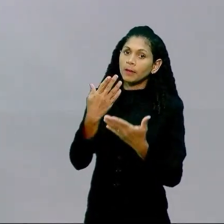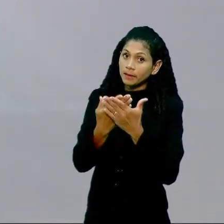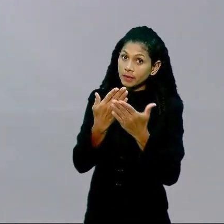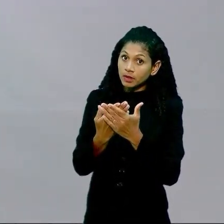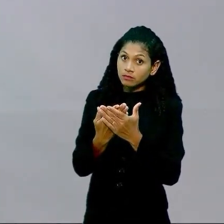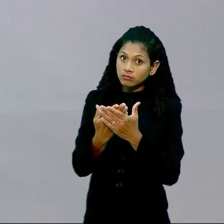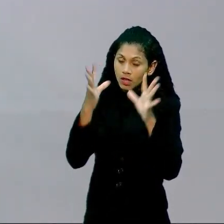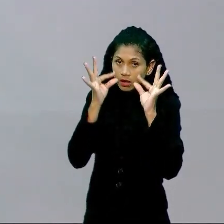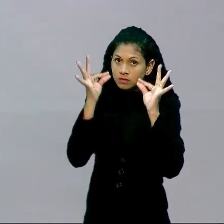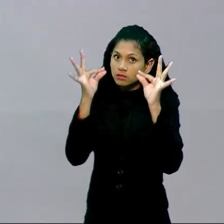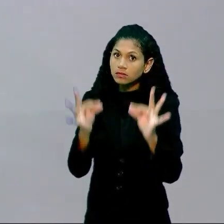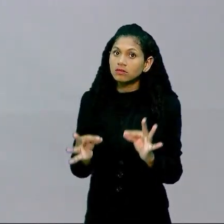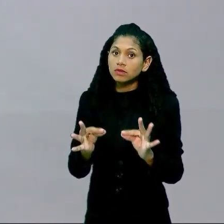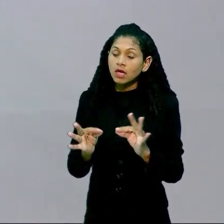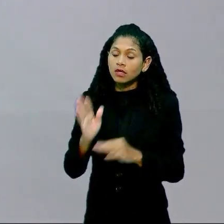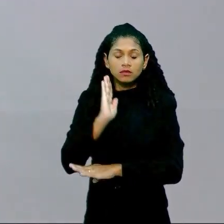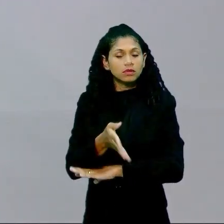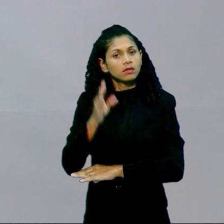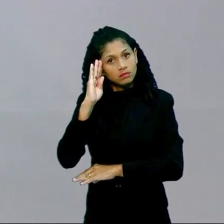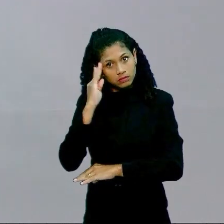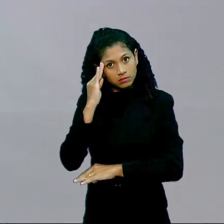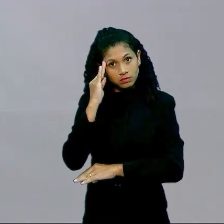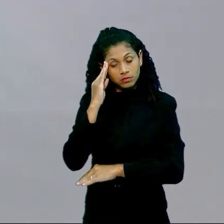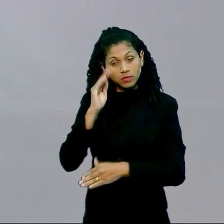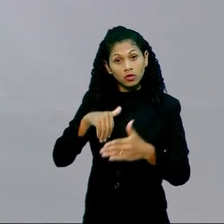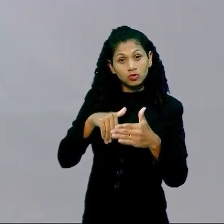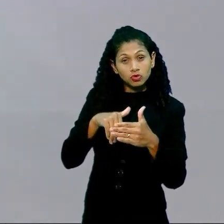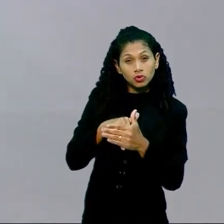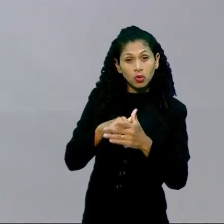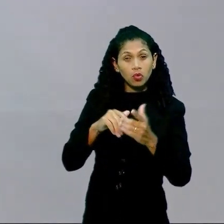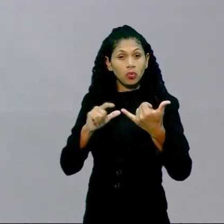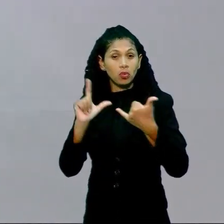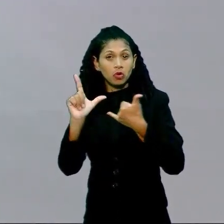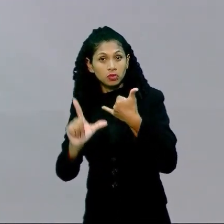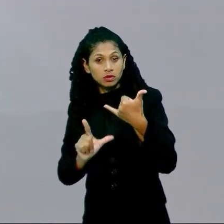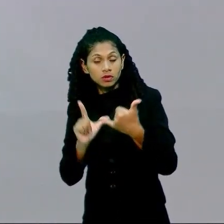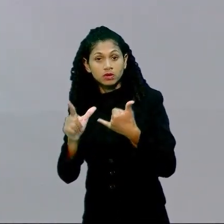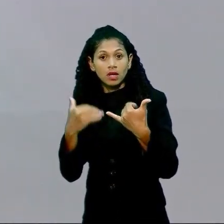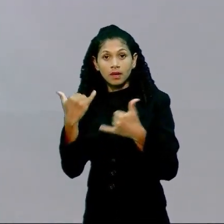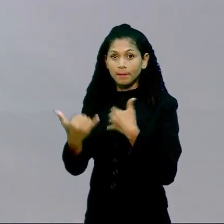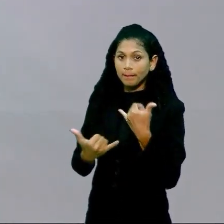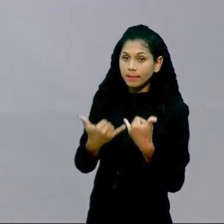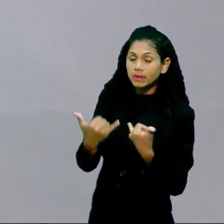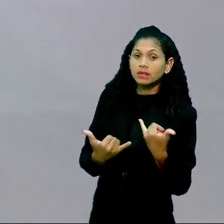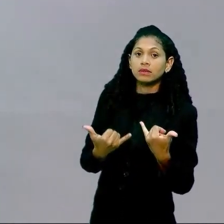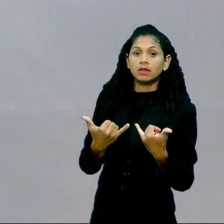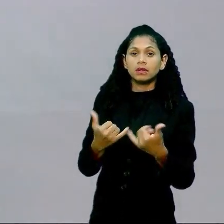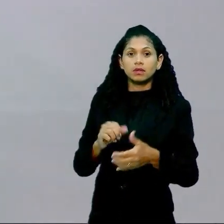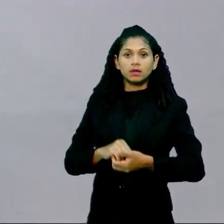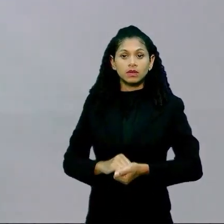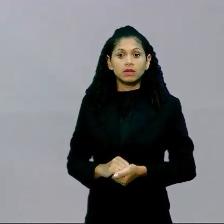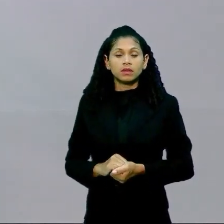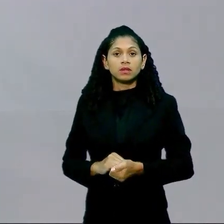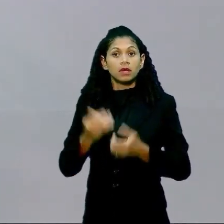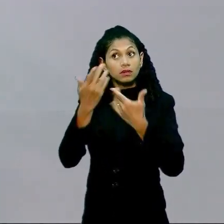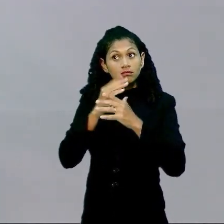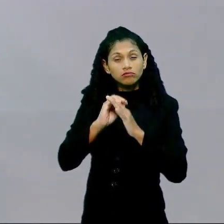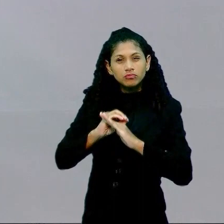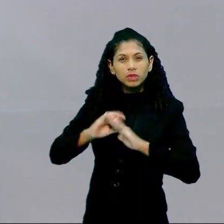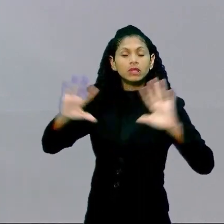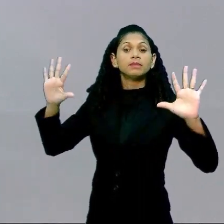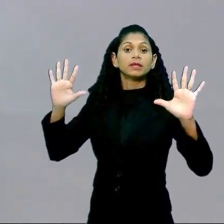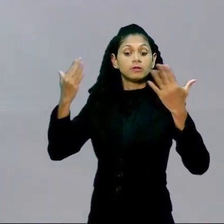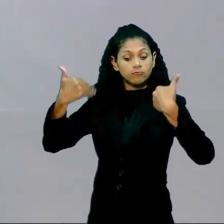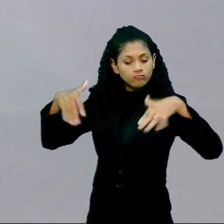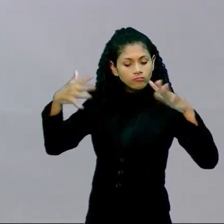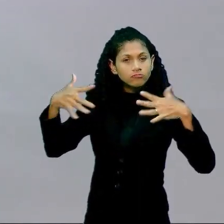atenção, você já entendeu. Jogo, ludicidade, brincadeira, ludicidade, liberdade. De